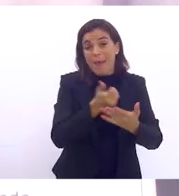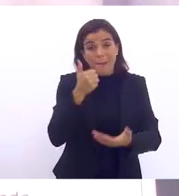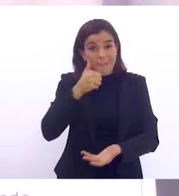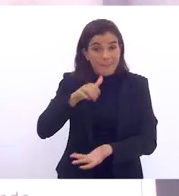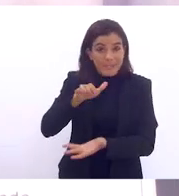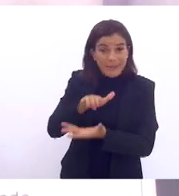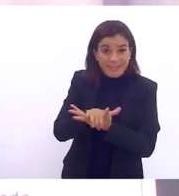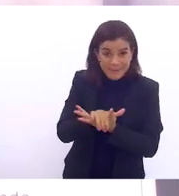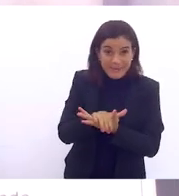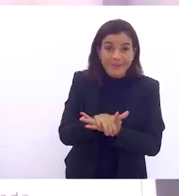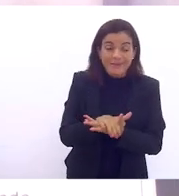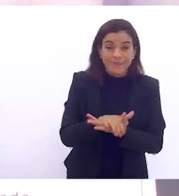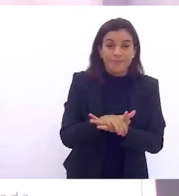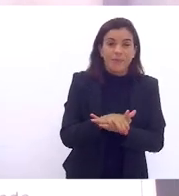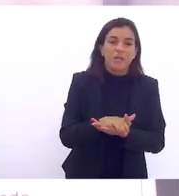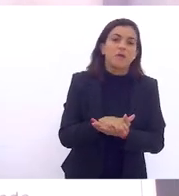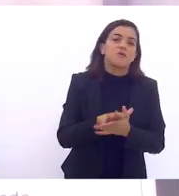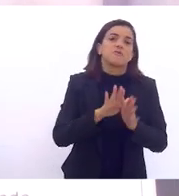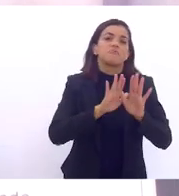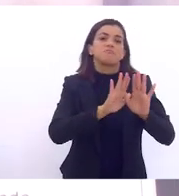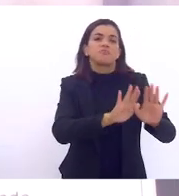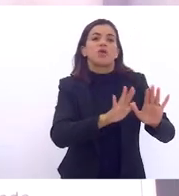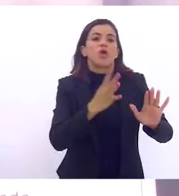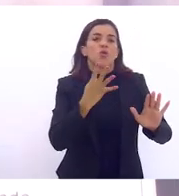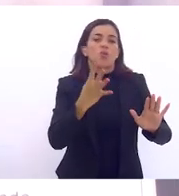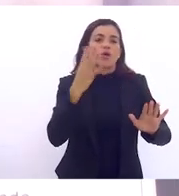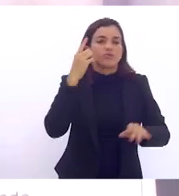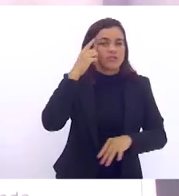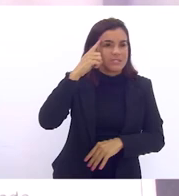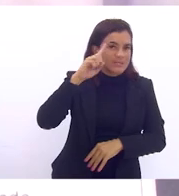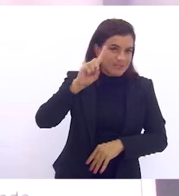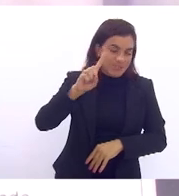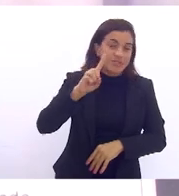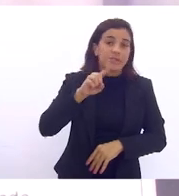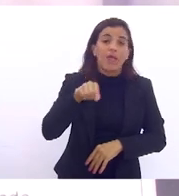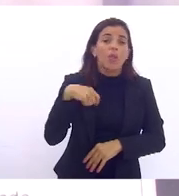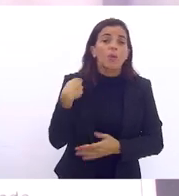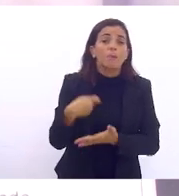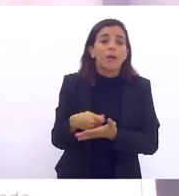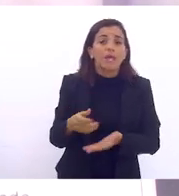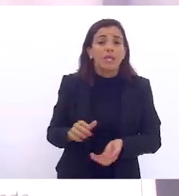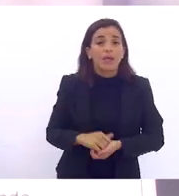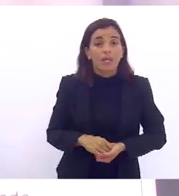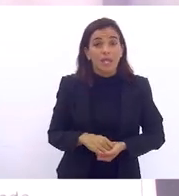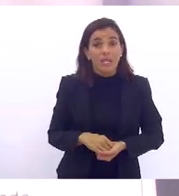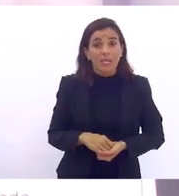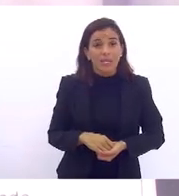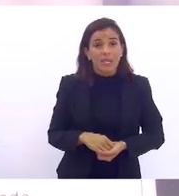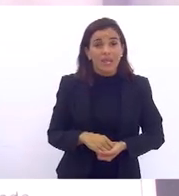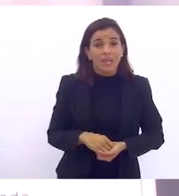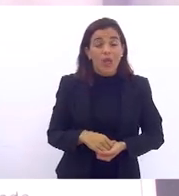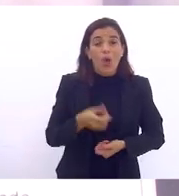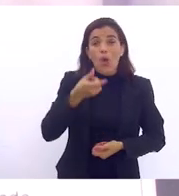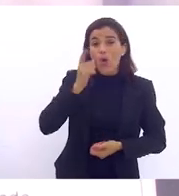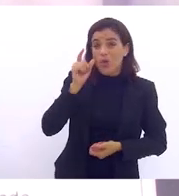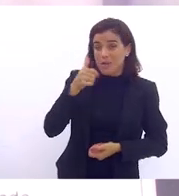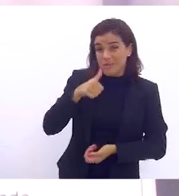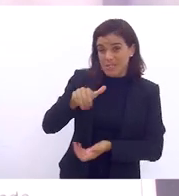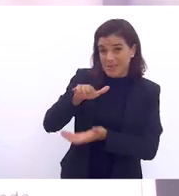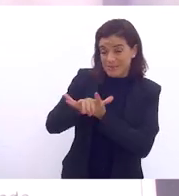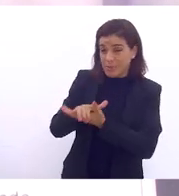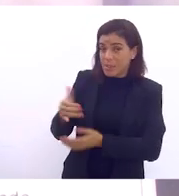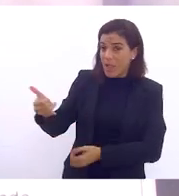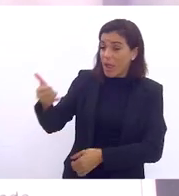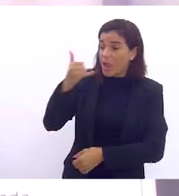passou eh quatro C dias quando gerou a conta da Viva ela me mandou só que eu não paguei eu não paguei Ontem a minha esposa ligou e falou